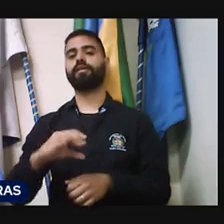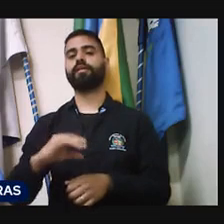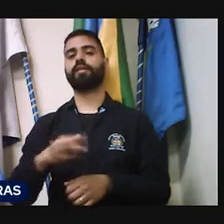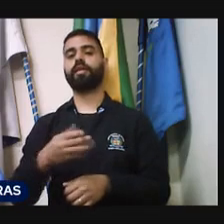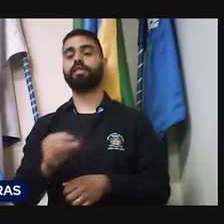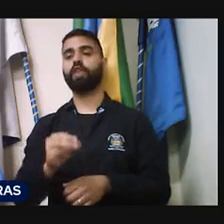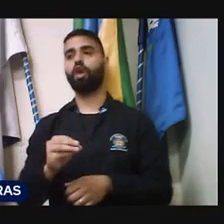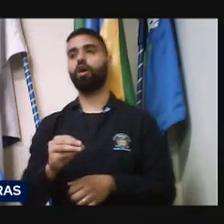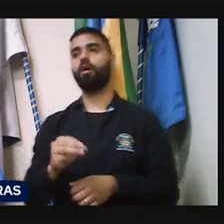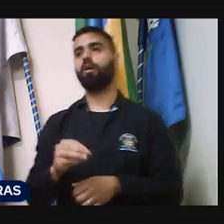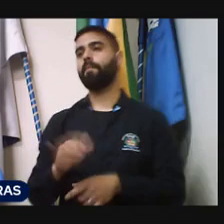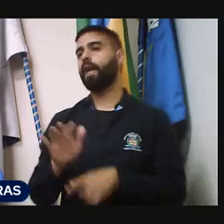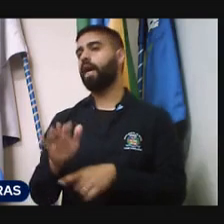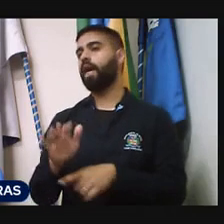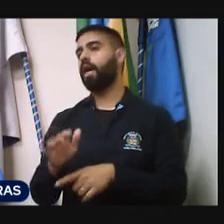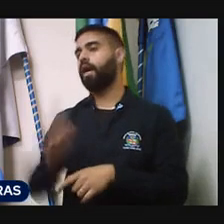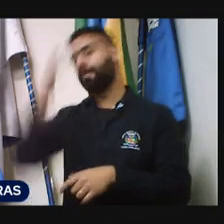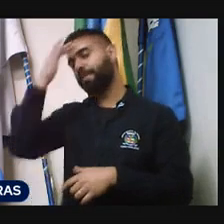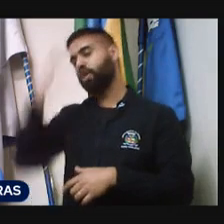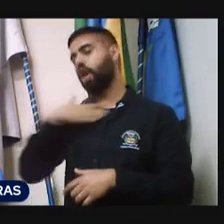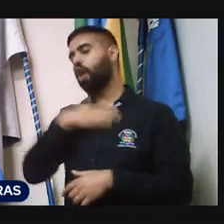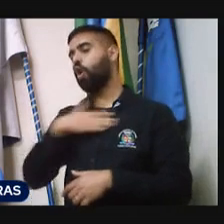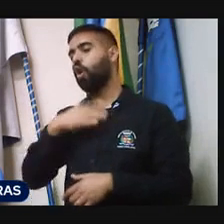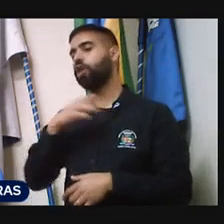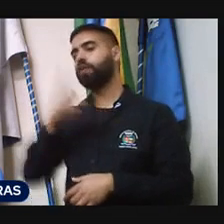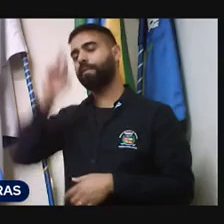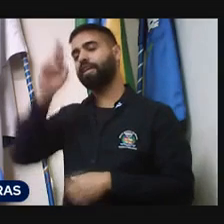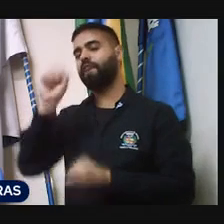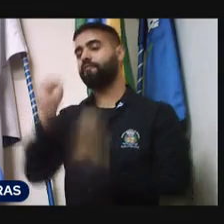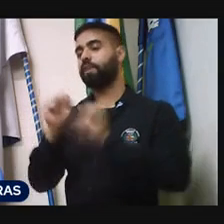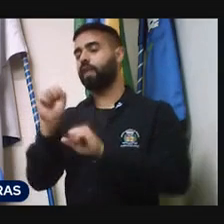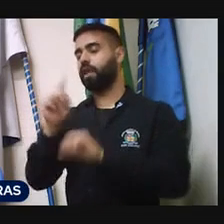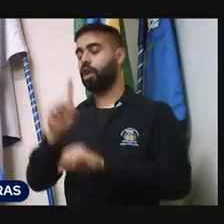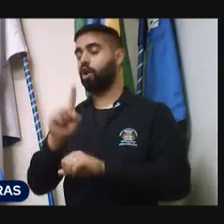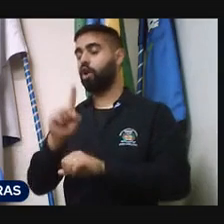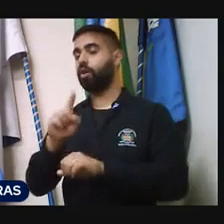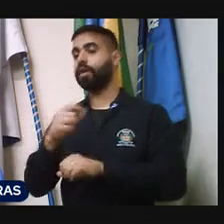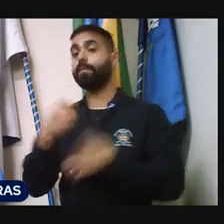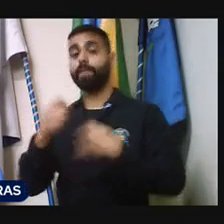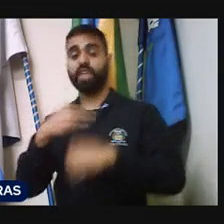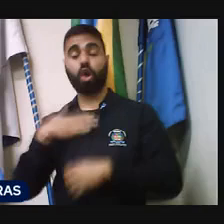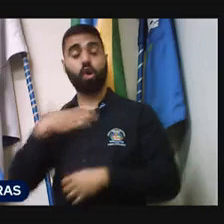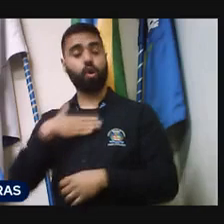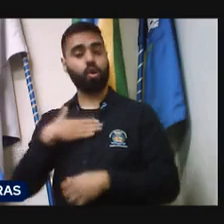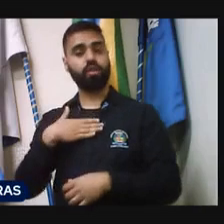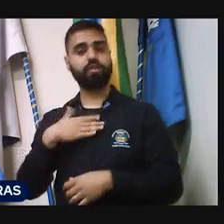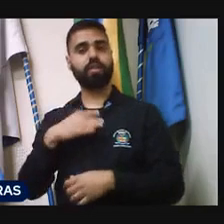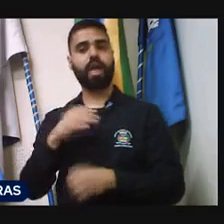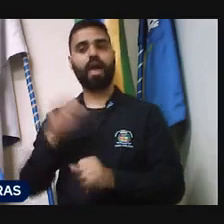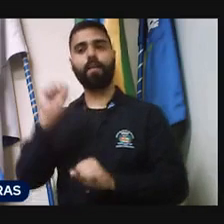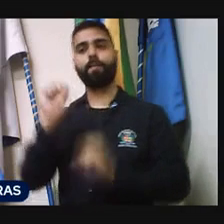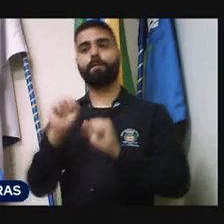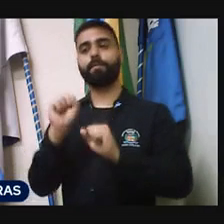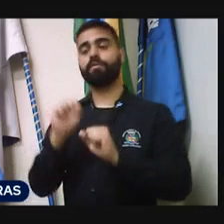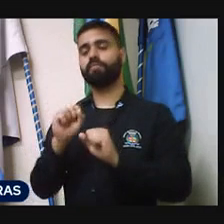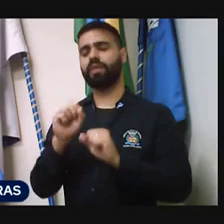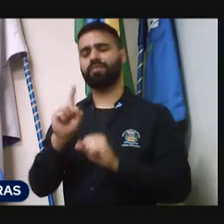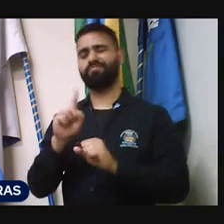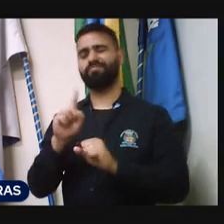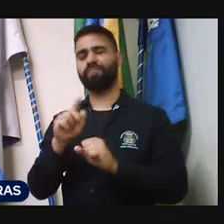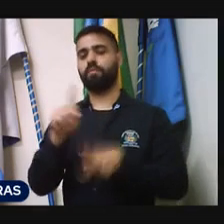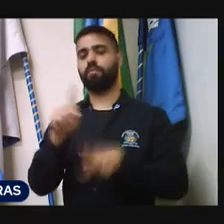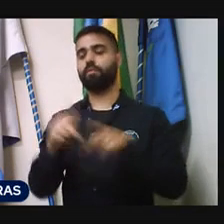a gente acha que tem que agradar o povo quem tem que tá satisfeito com licitação é um usuário não o empresário a